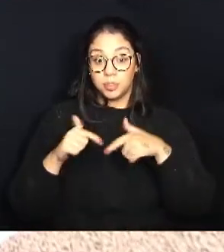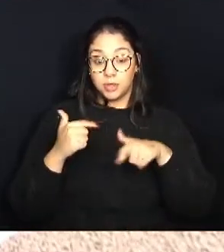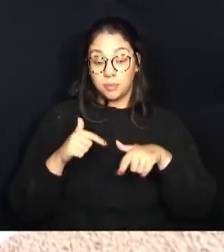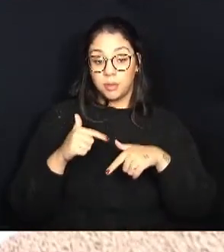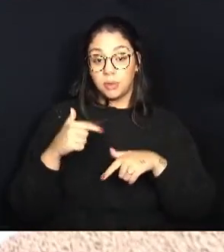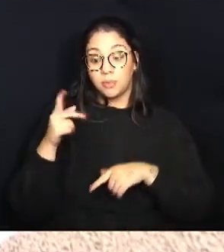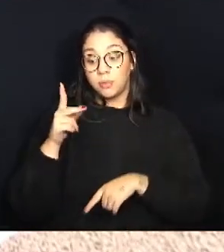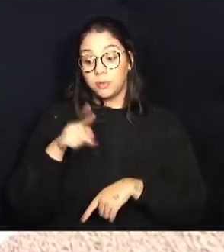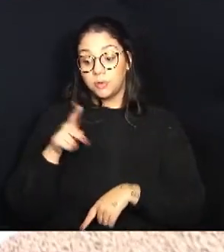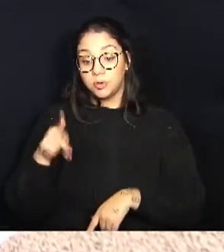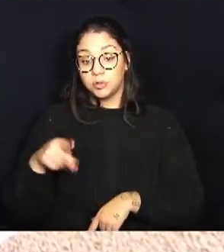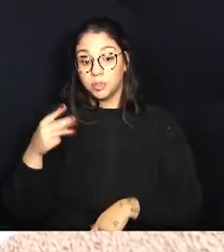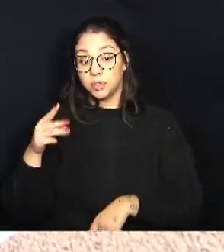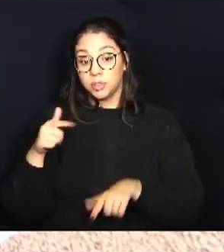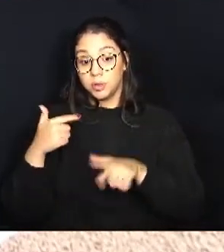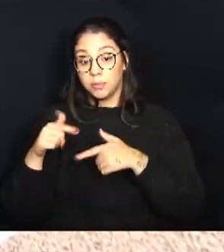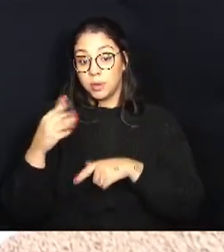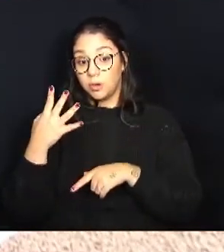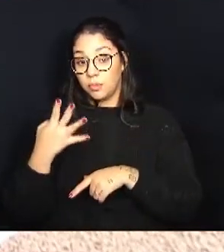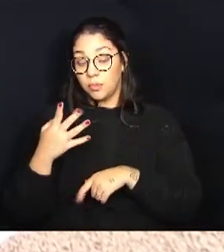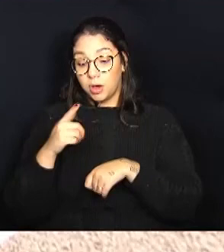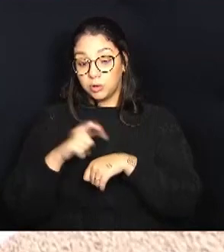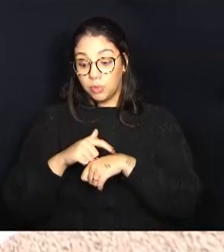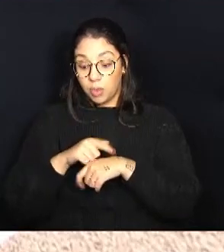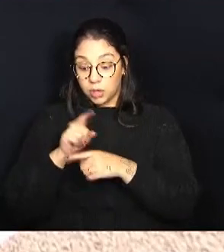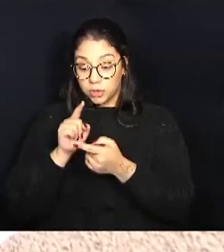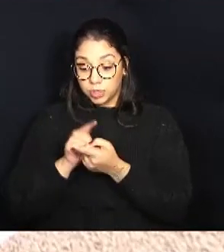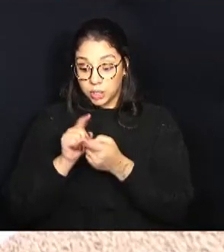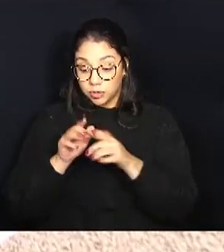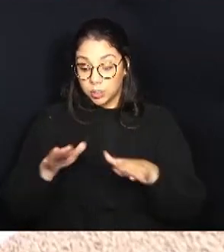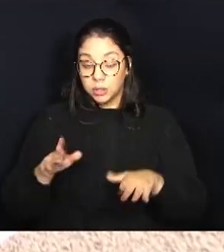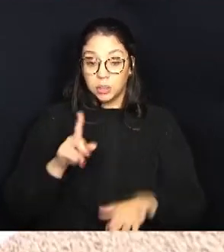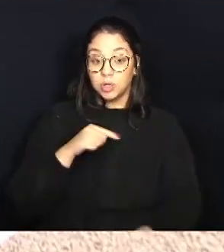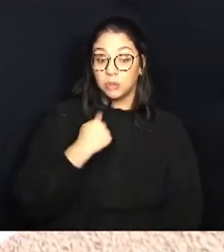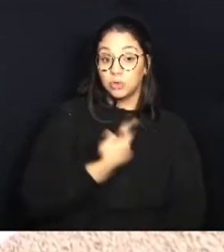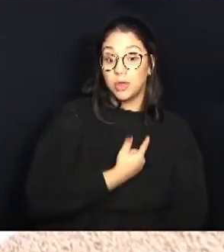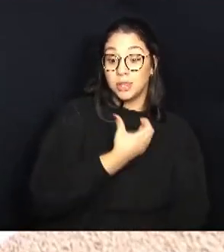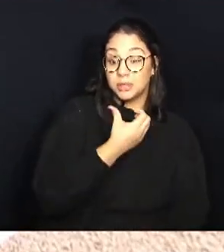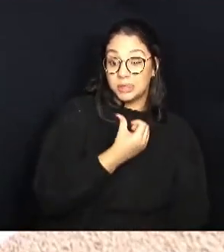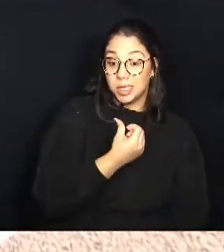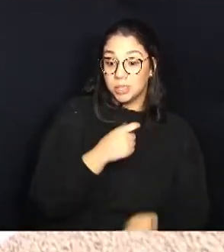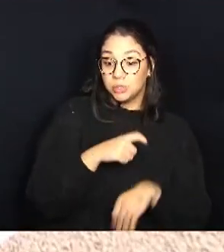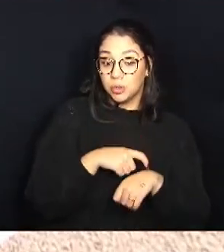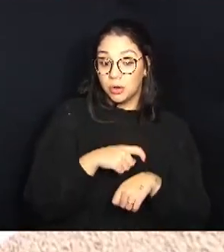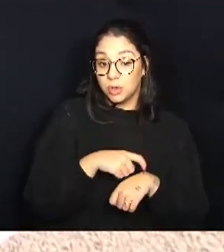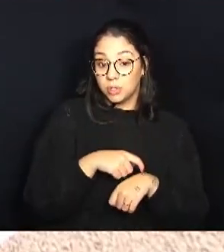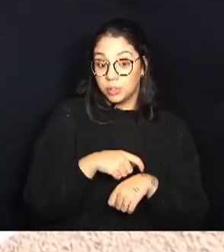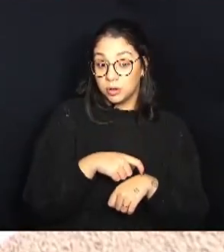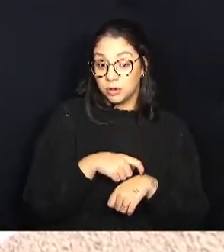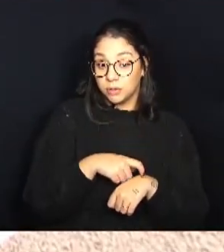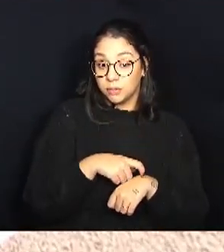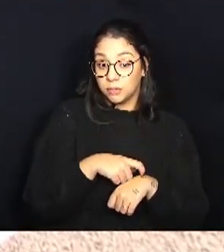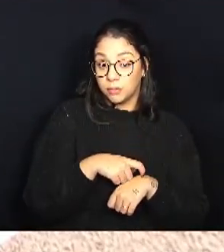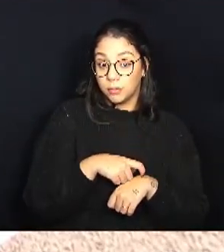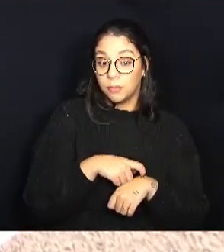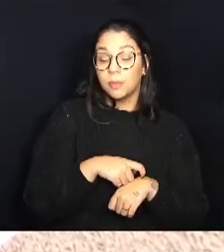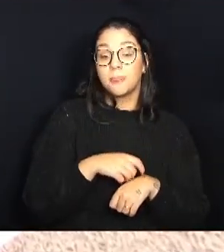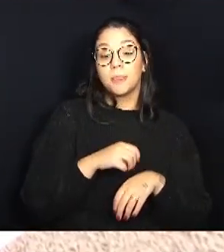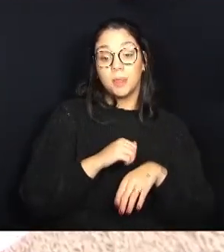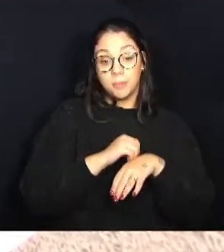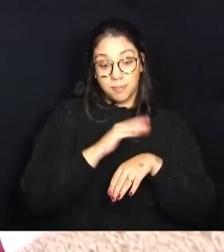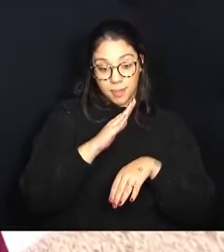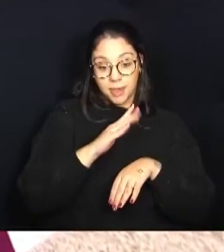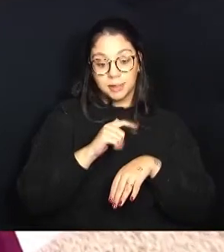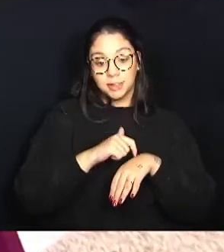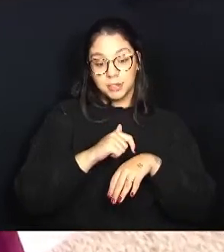professor trabalha 4 horas diretamente com a criança e nós 6 horas diretamente. Passamos mais tempo, né? A gente sempre